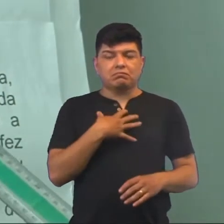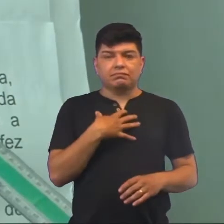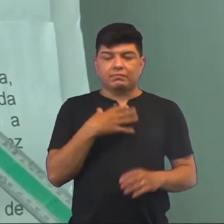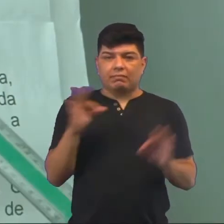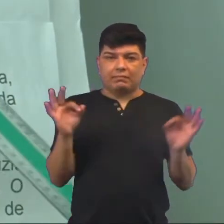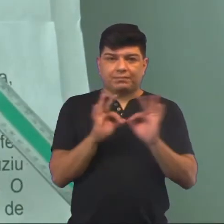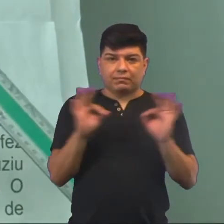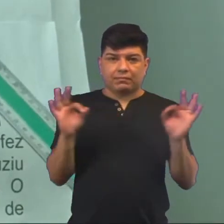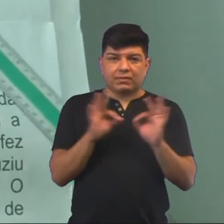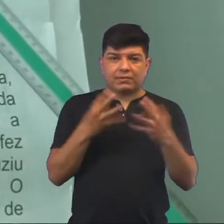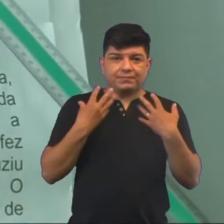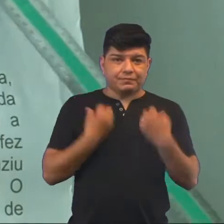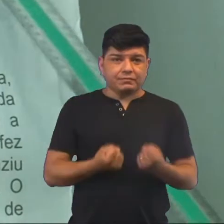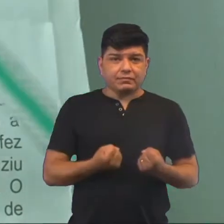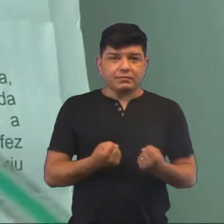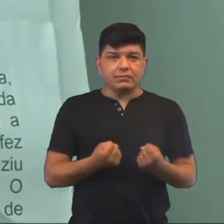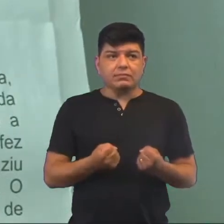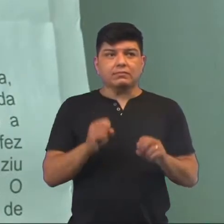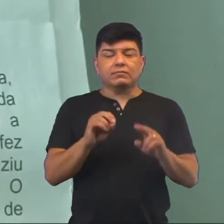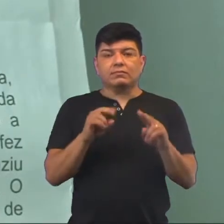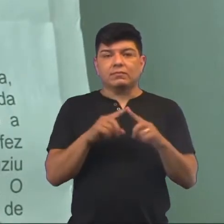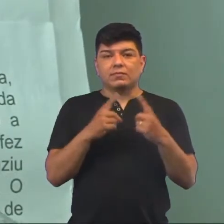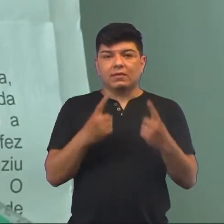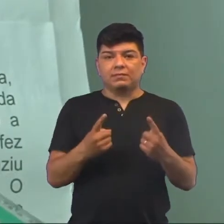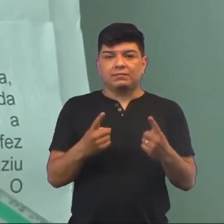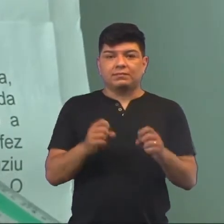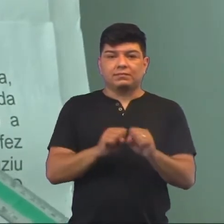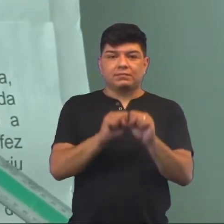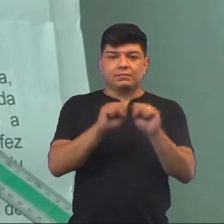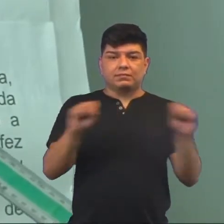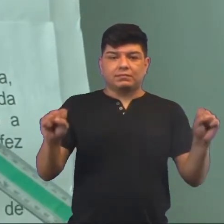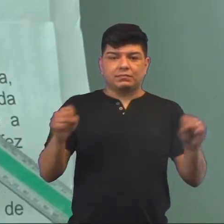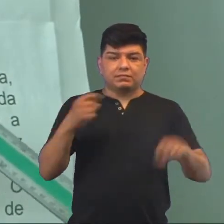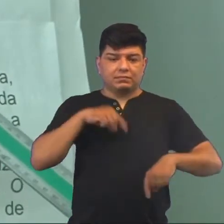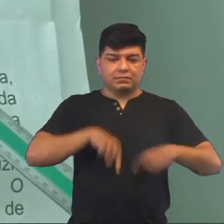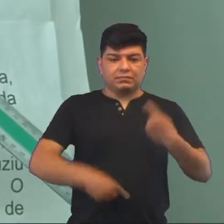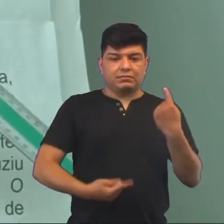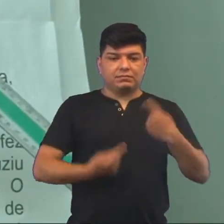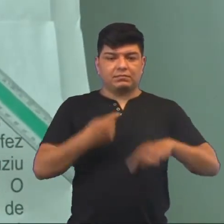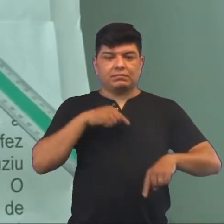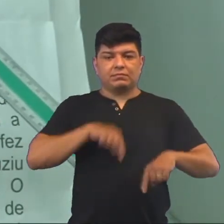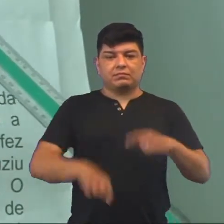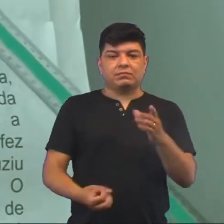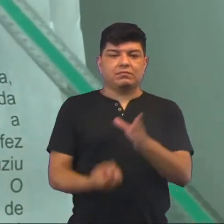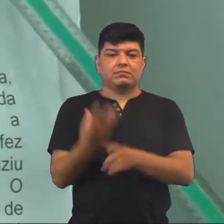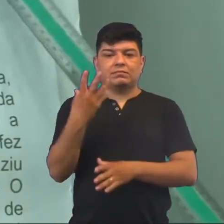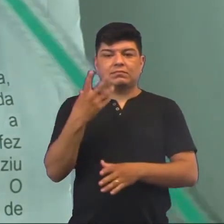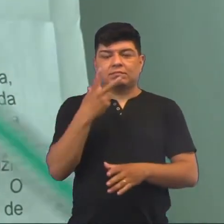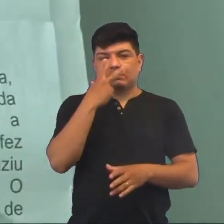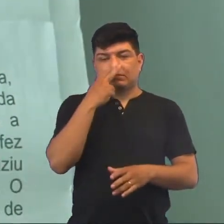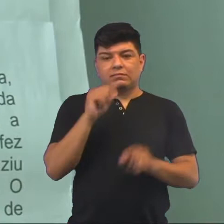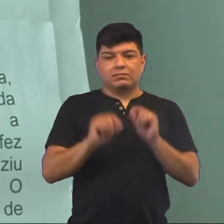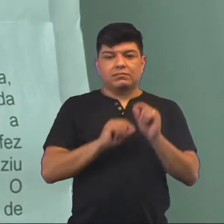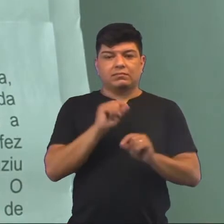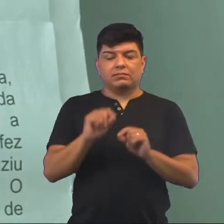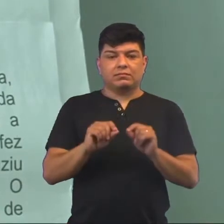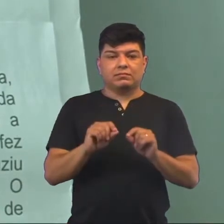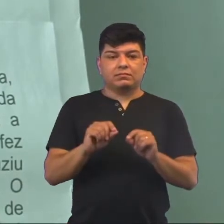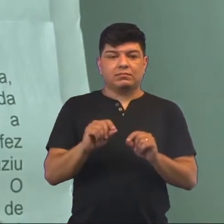pessoa que a recebe, mas leva o sistema imunológico do corpo a fabricar proteínas